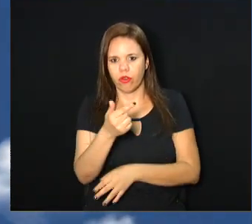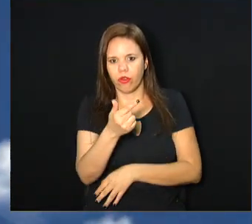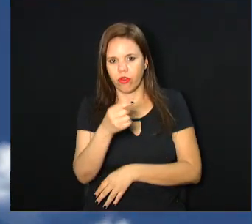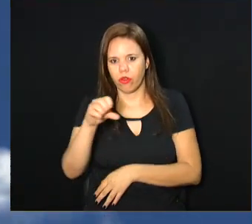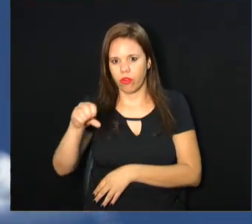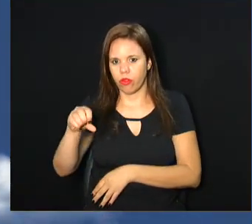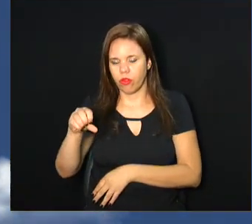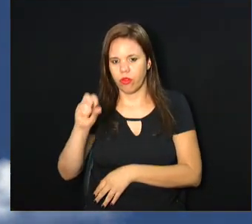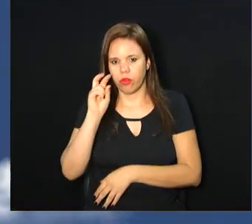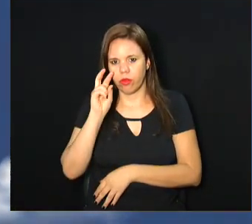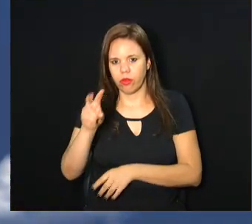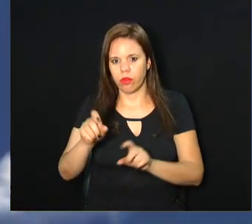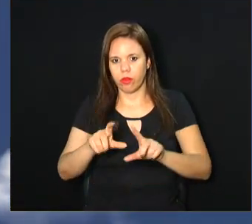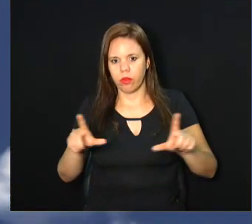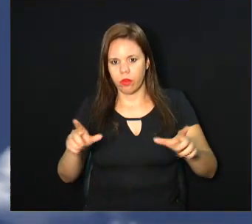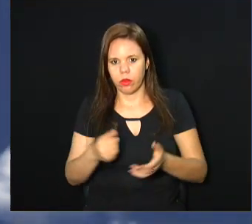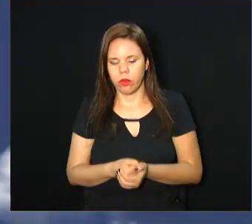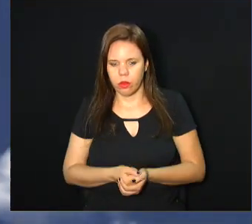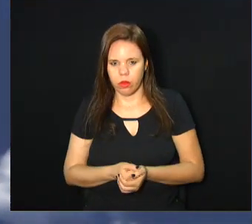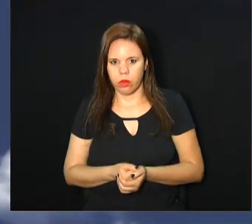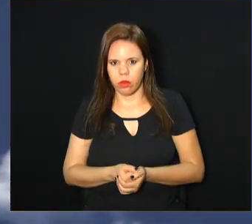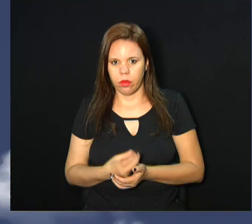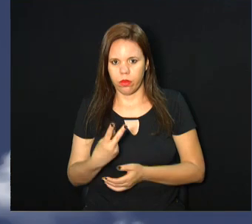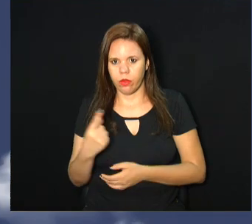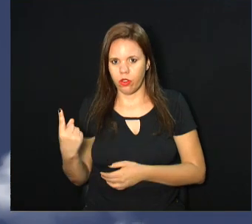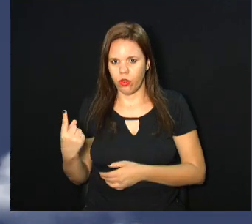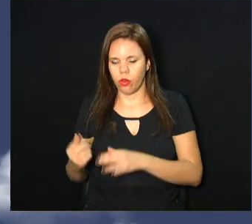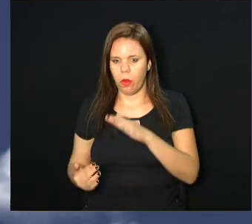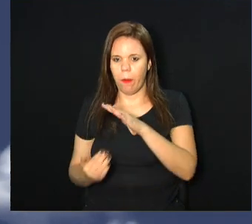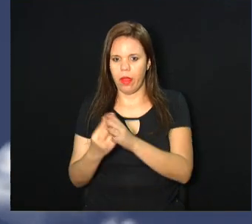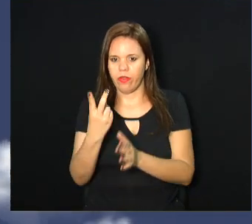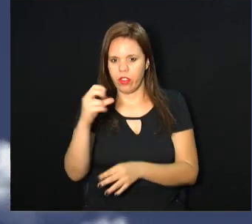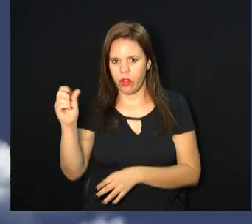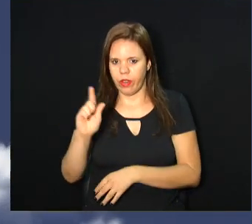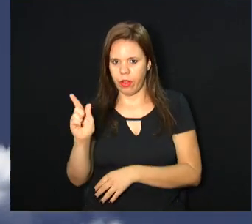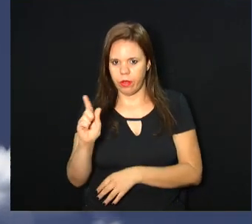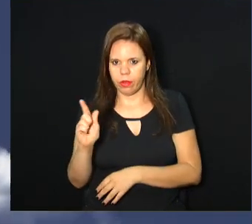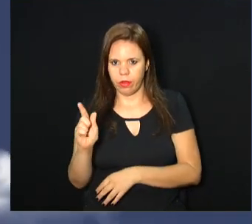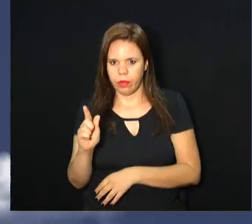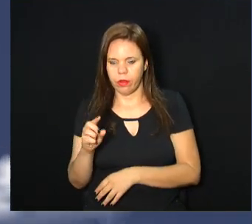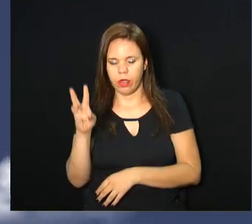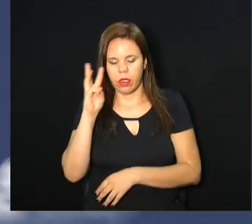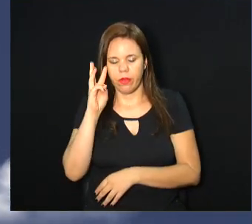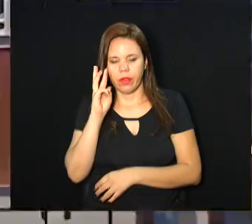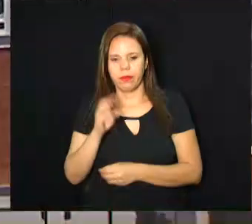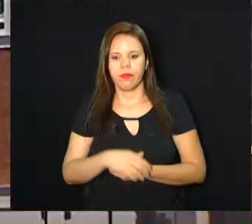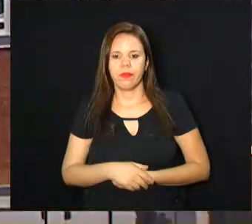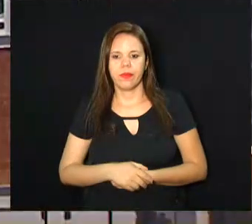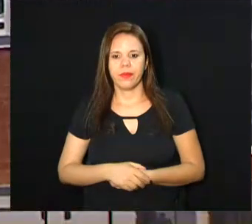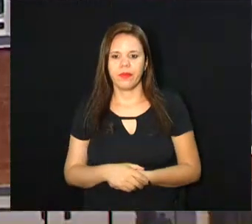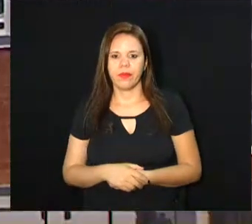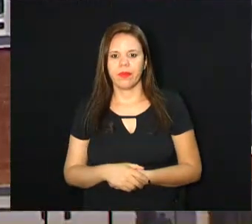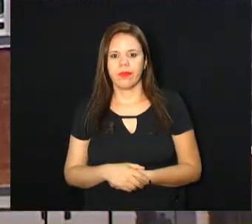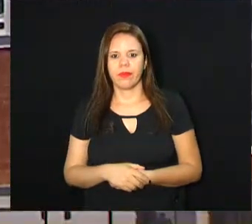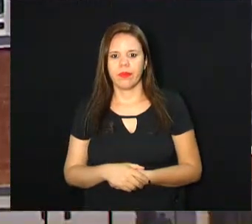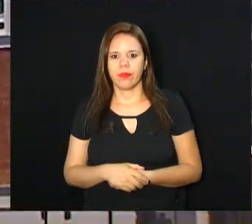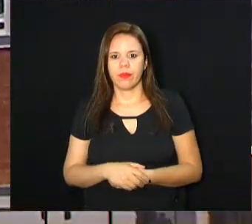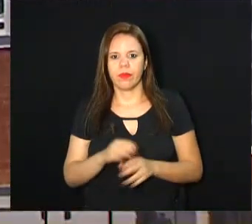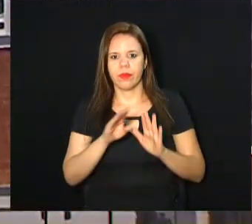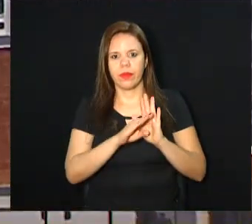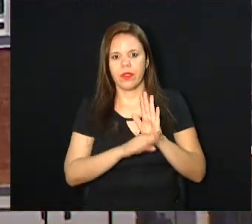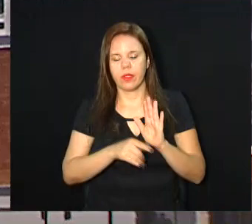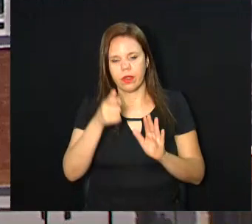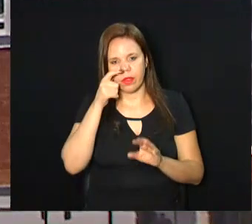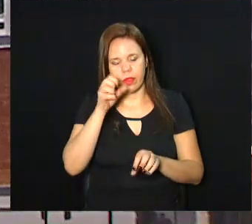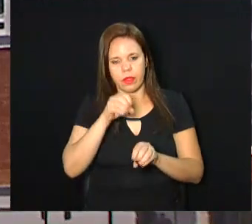29, você está vendo aí na sua tela, mínima de 21 e máxima de 29 nesta terça-feira. O quadro de Olho